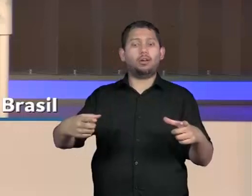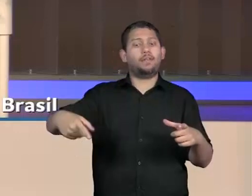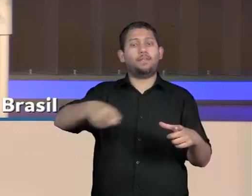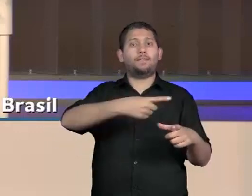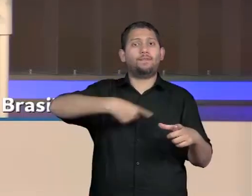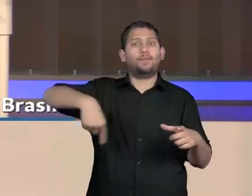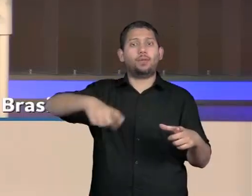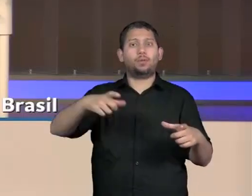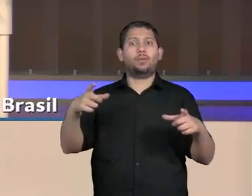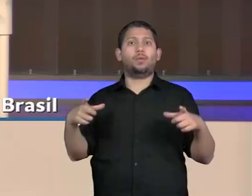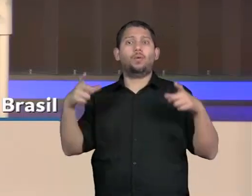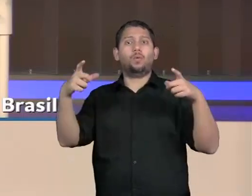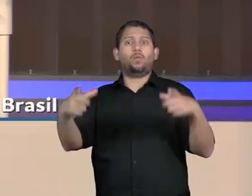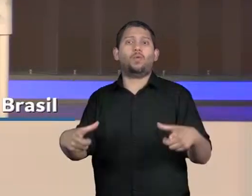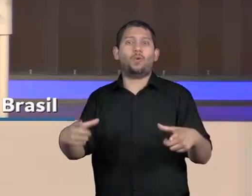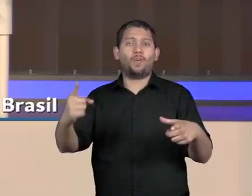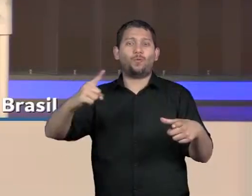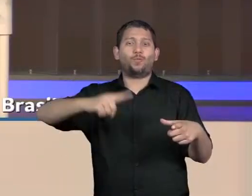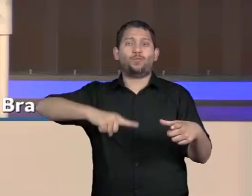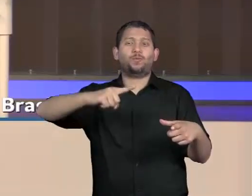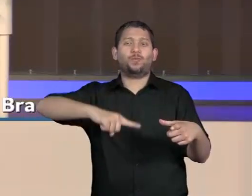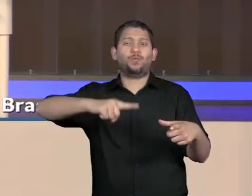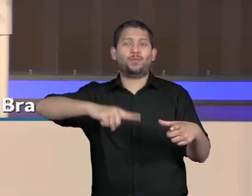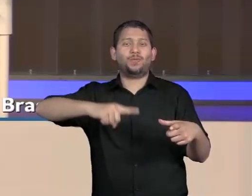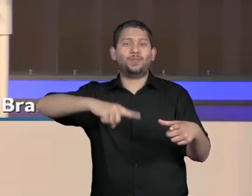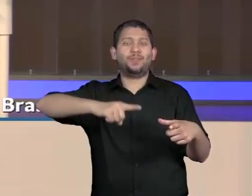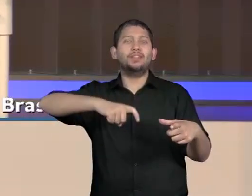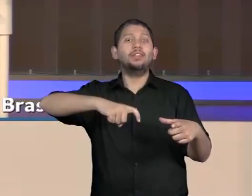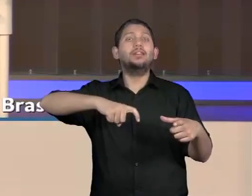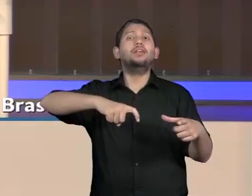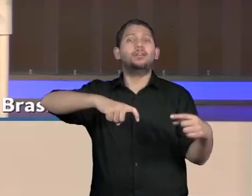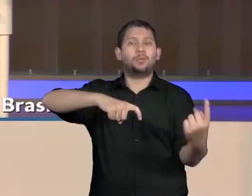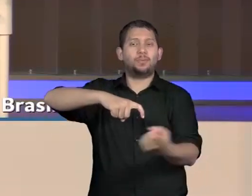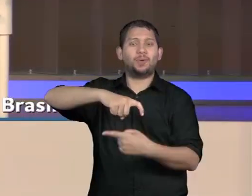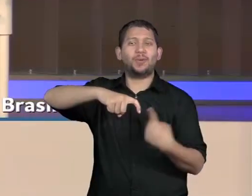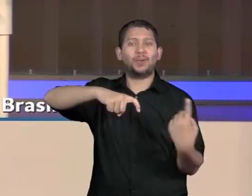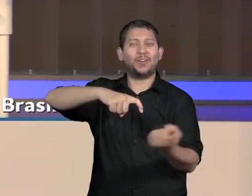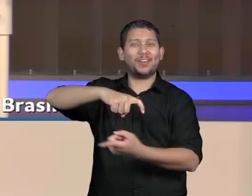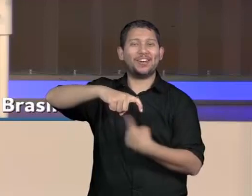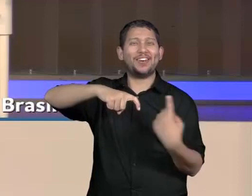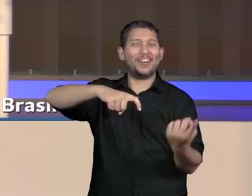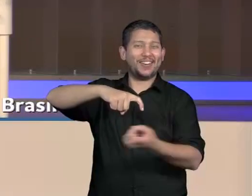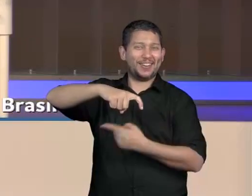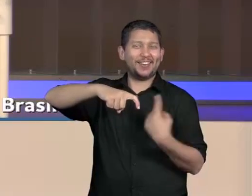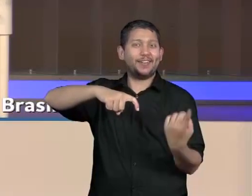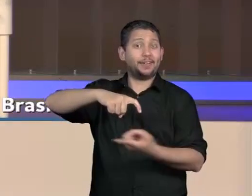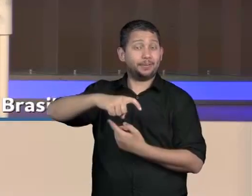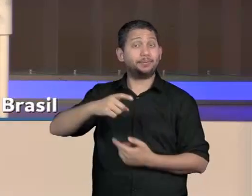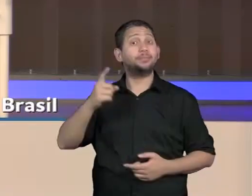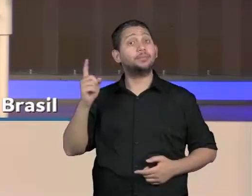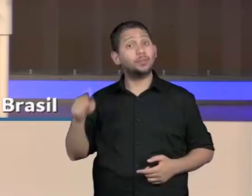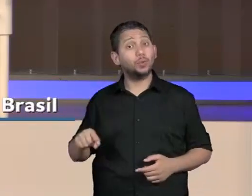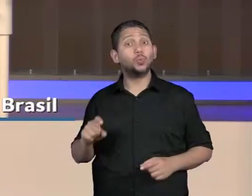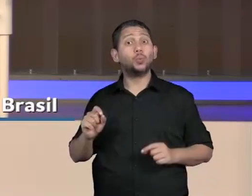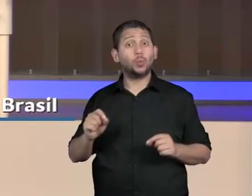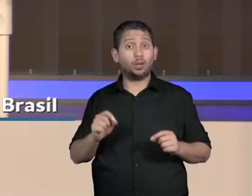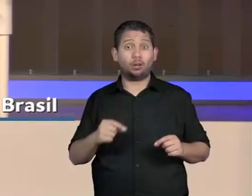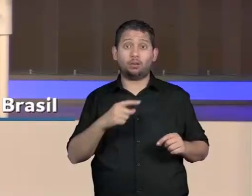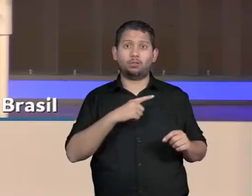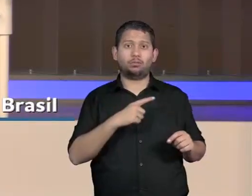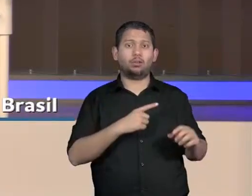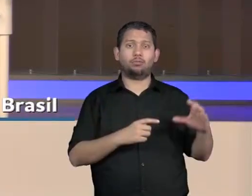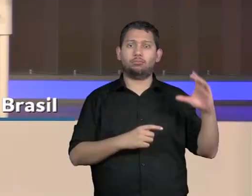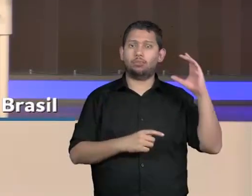né? As professoras aí que estão me acompanhando sabem muito bem o que é. E são vitrolas que são acopladas com todos